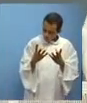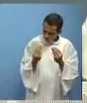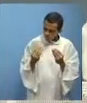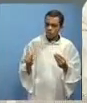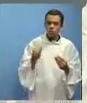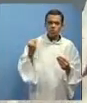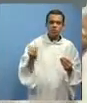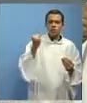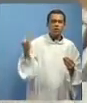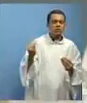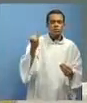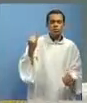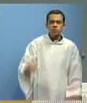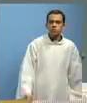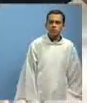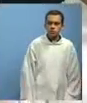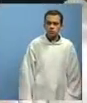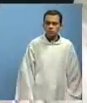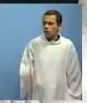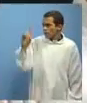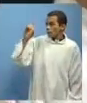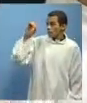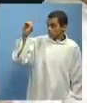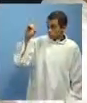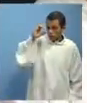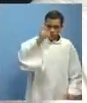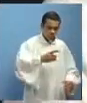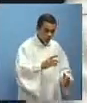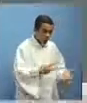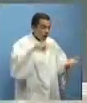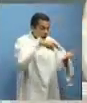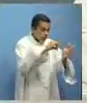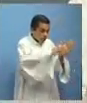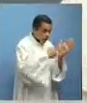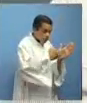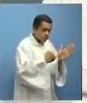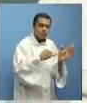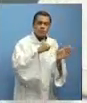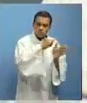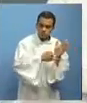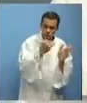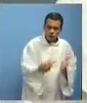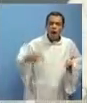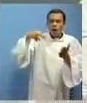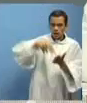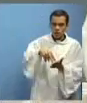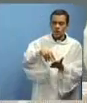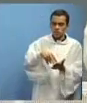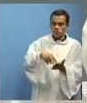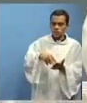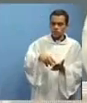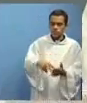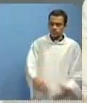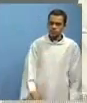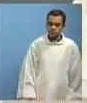levanta josé levantou se imediatamente ele não pensou ele não saiu e não a será que é isso que deus quer e não foi